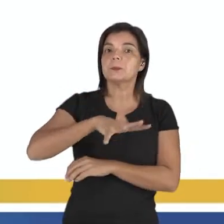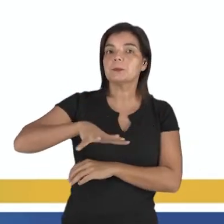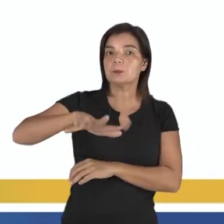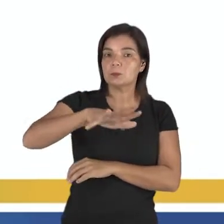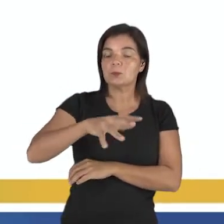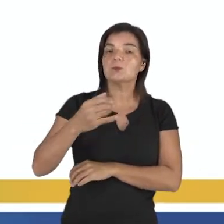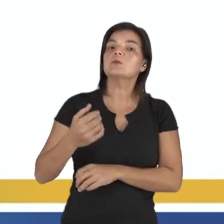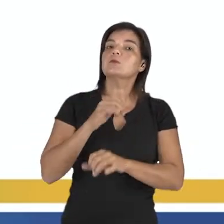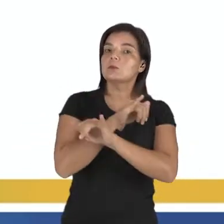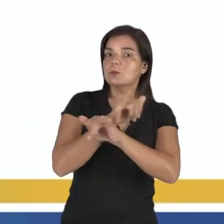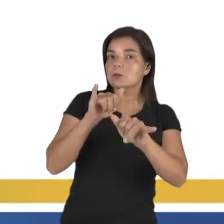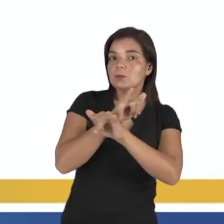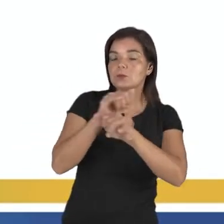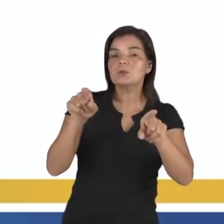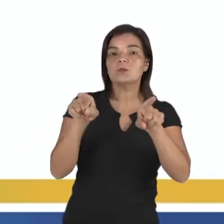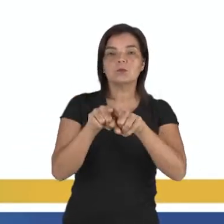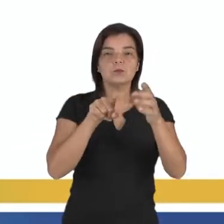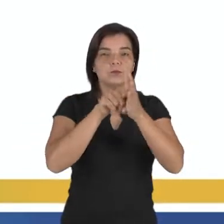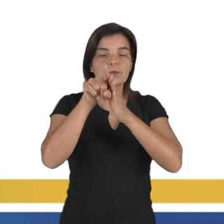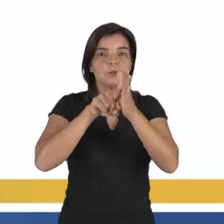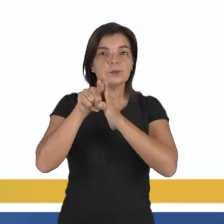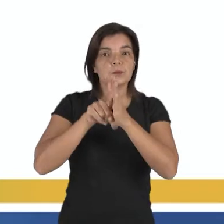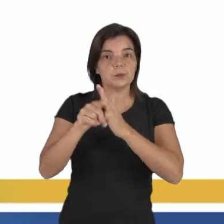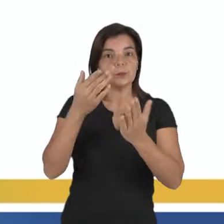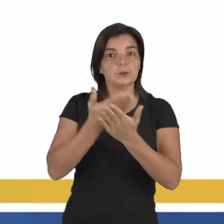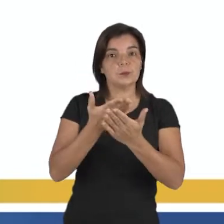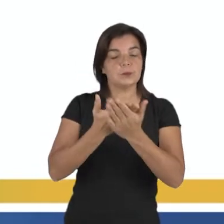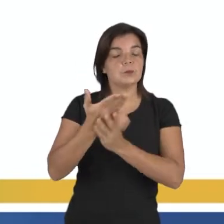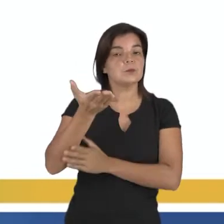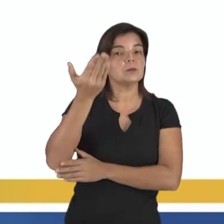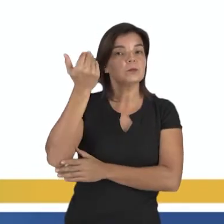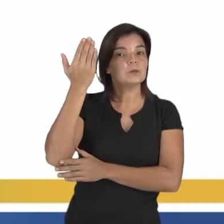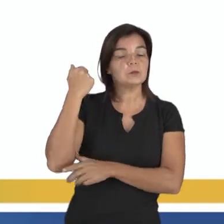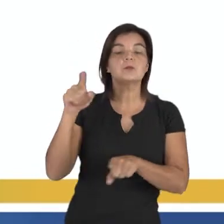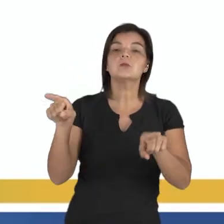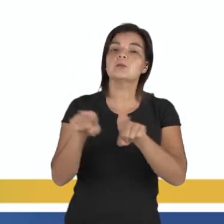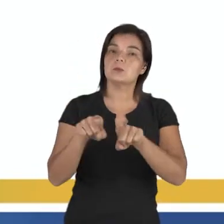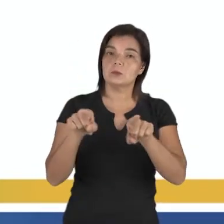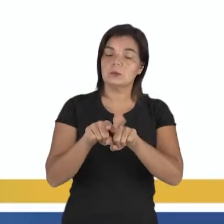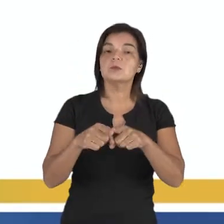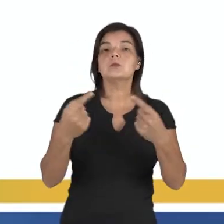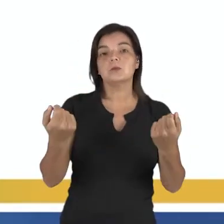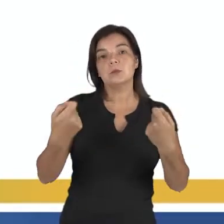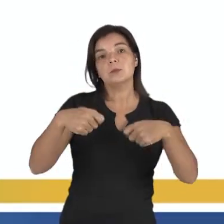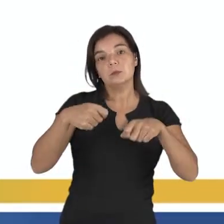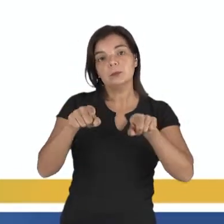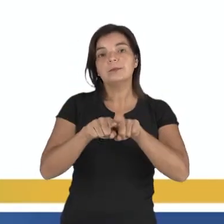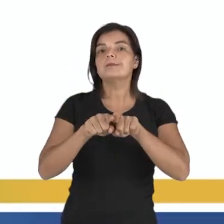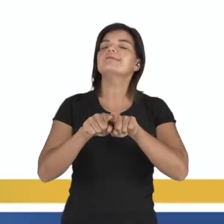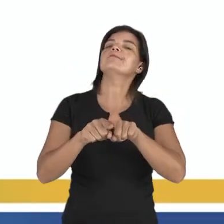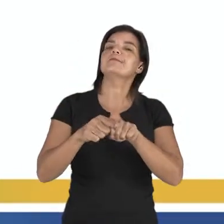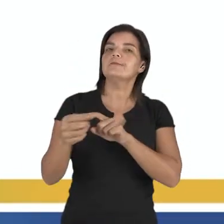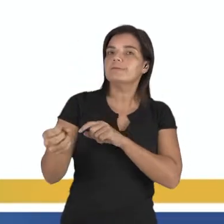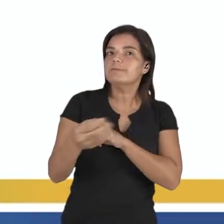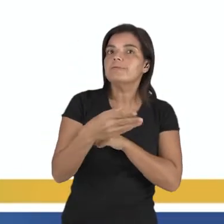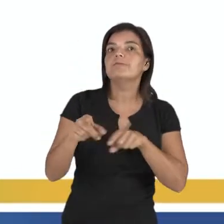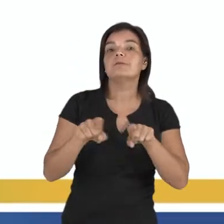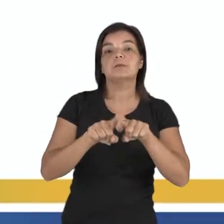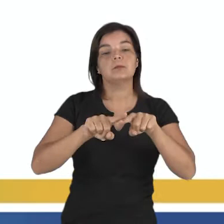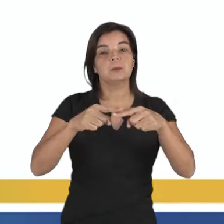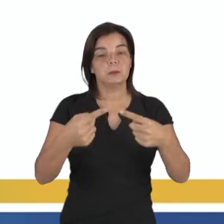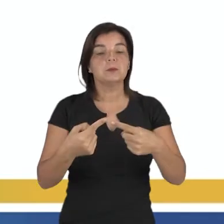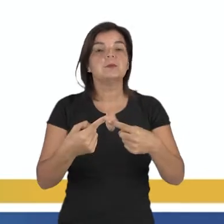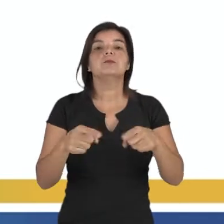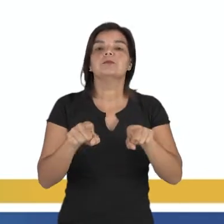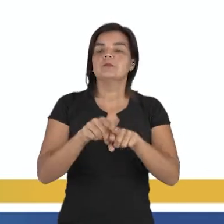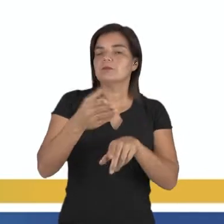dos dados que a gente vai levantar nessa aula são dados antigos e podem estar desatualizados, mas eles já